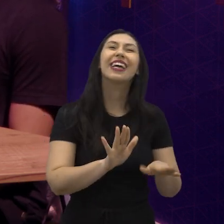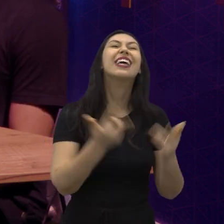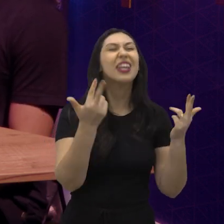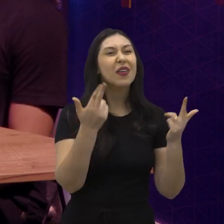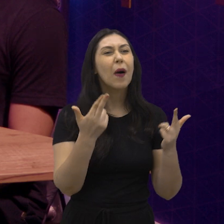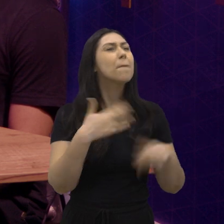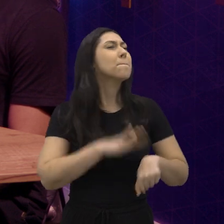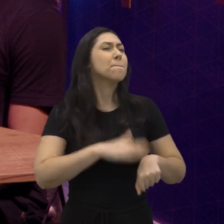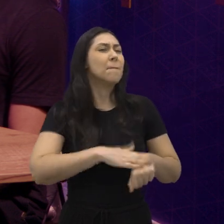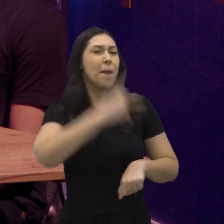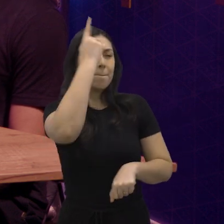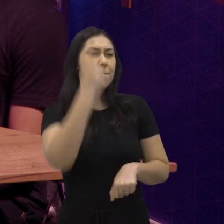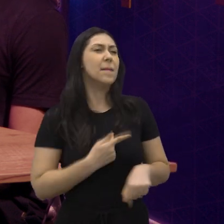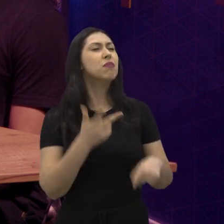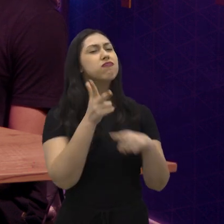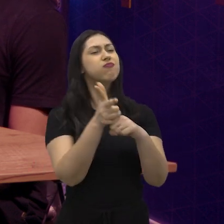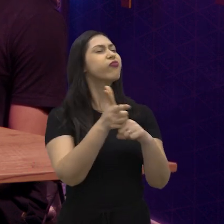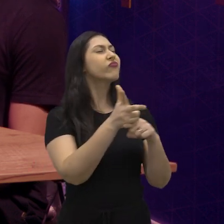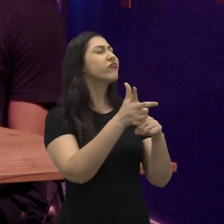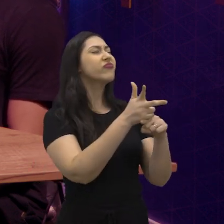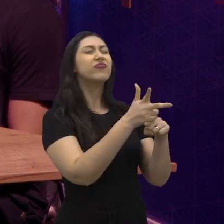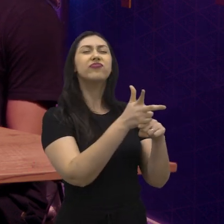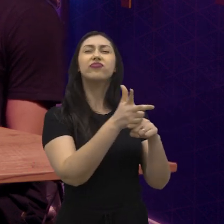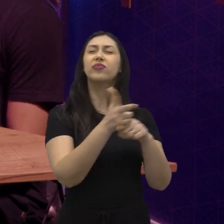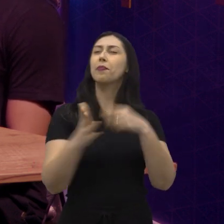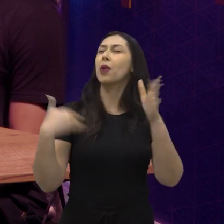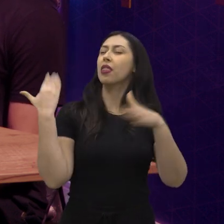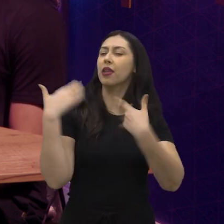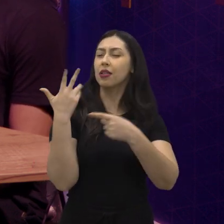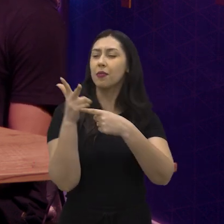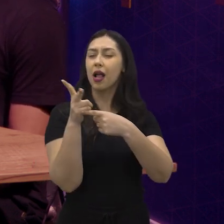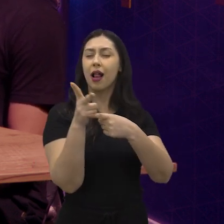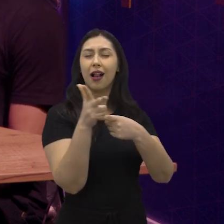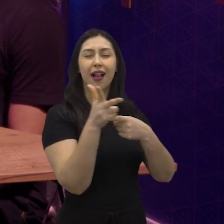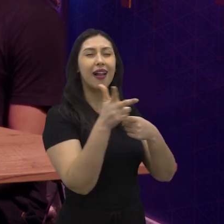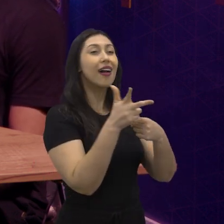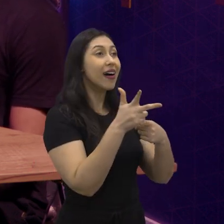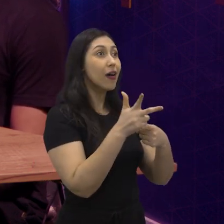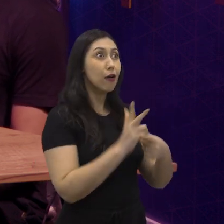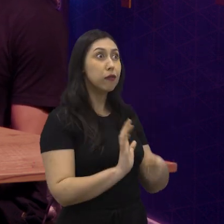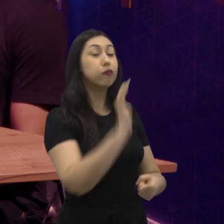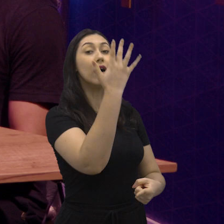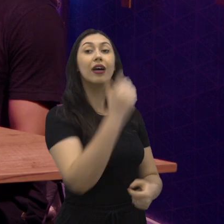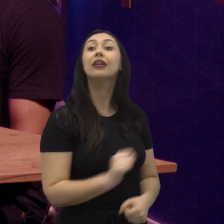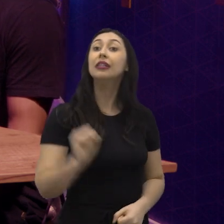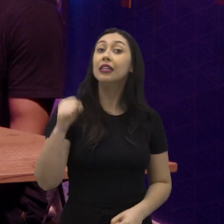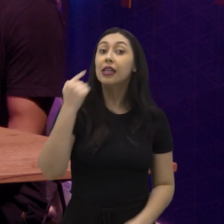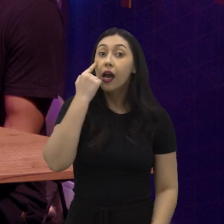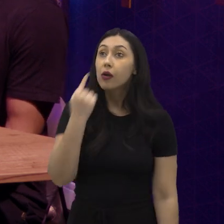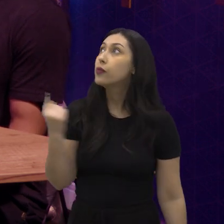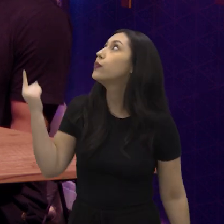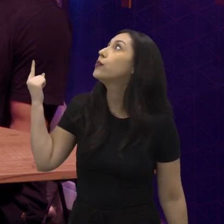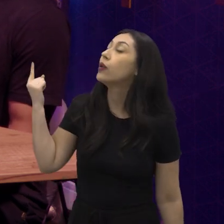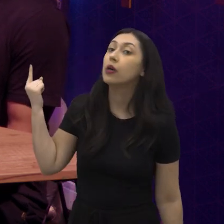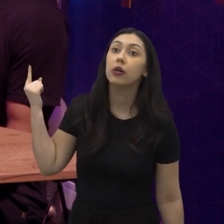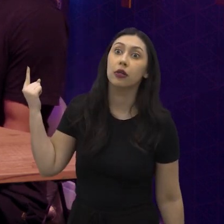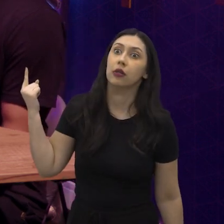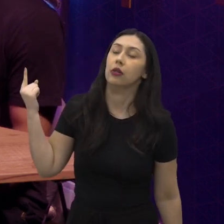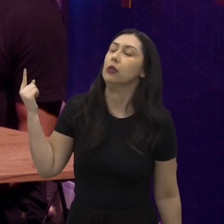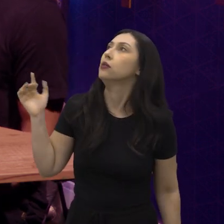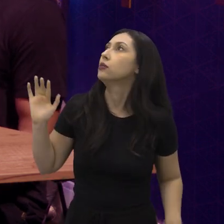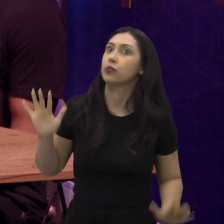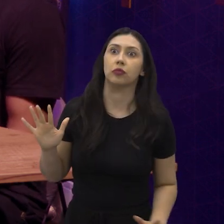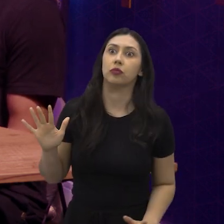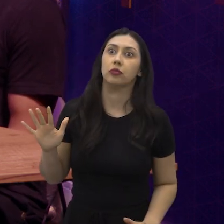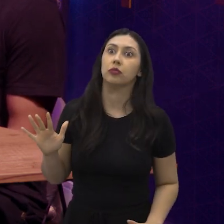é bem caseiro. Tipo, você poderia estar ali com uma câmera passeando e fazendo aquilo. Exatamente. Né? Tem Atividade Paranormal, por exemplo,